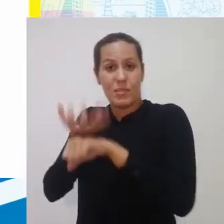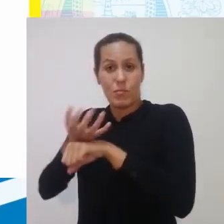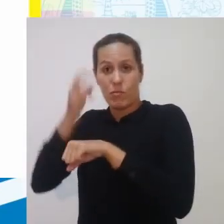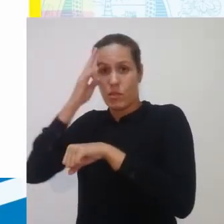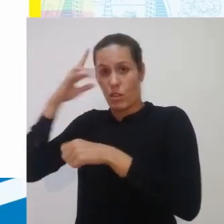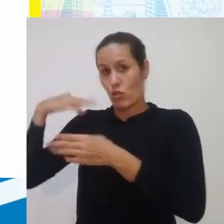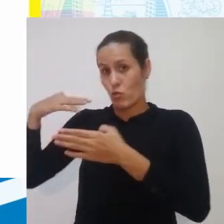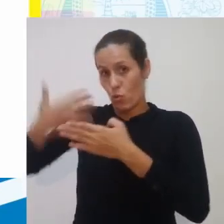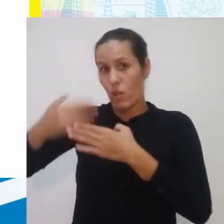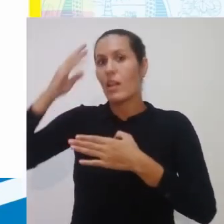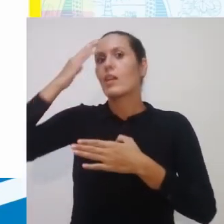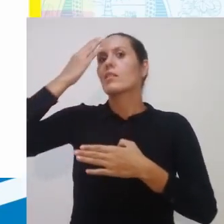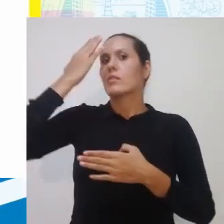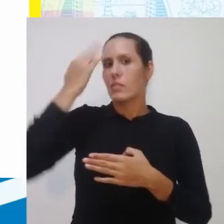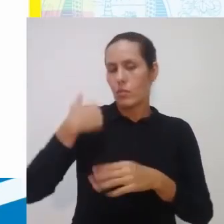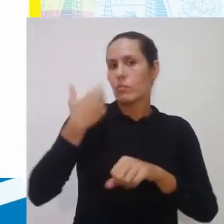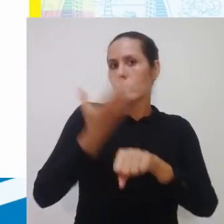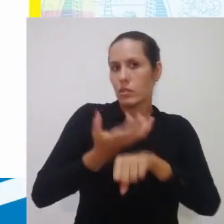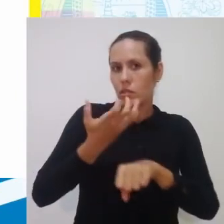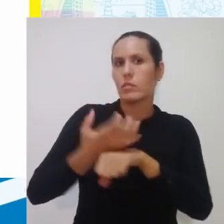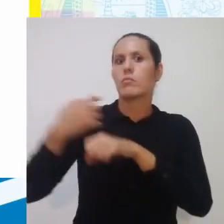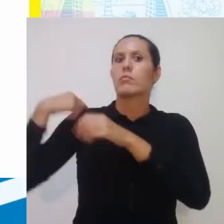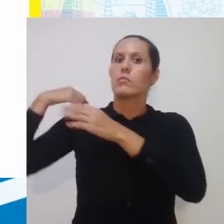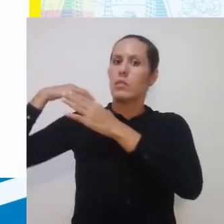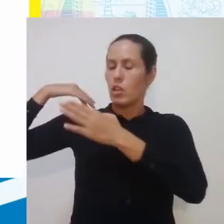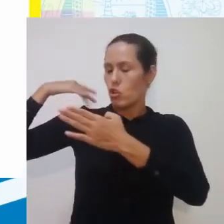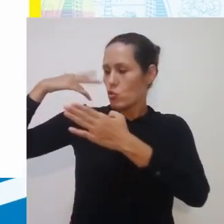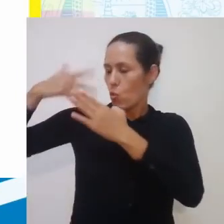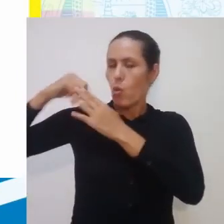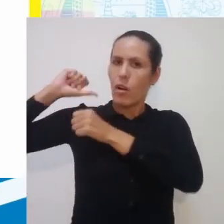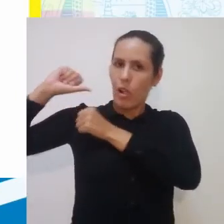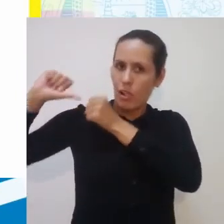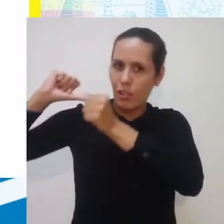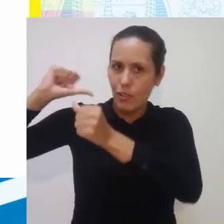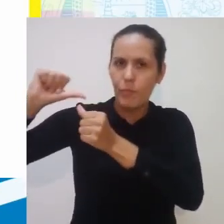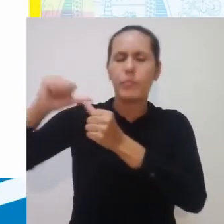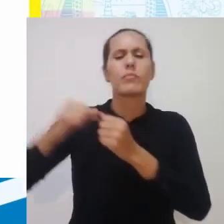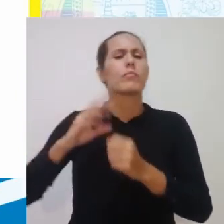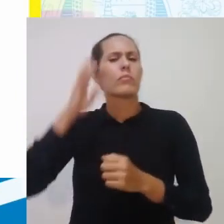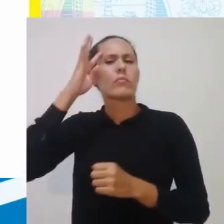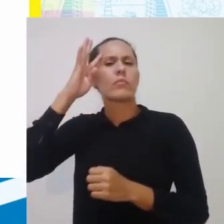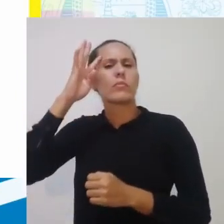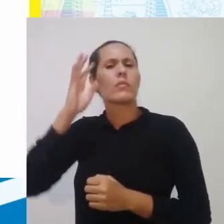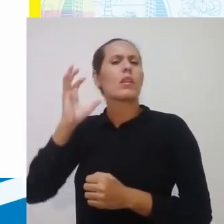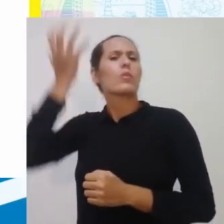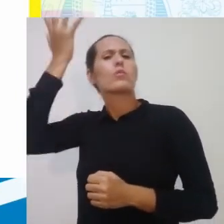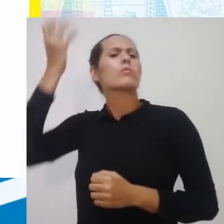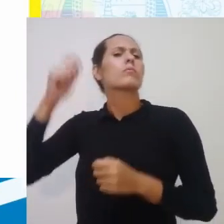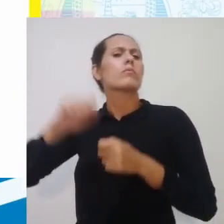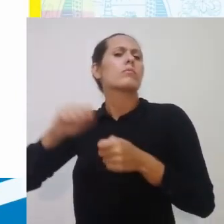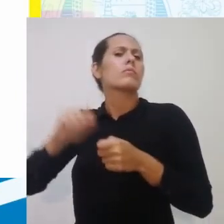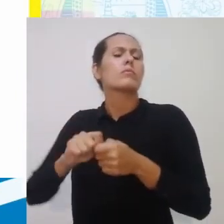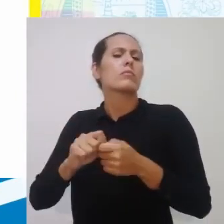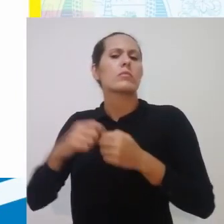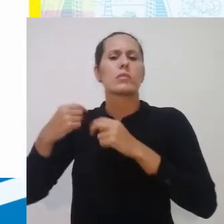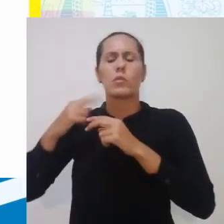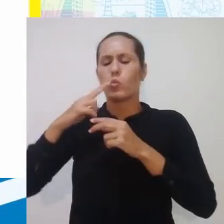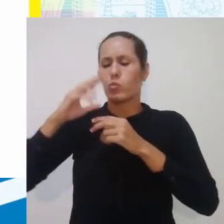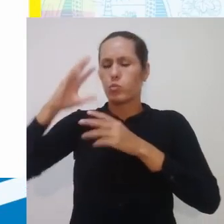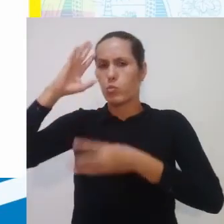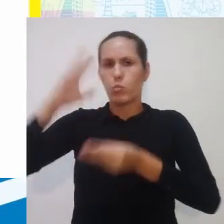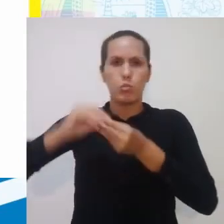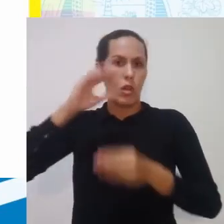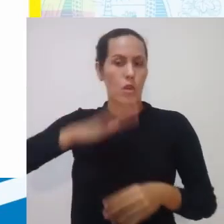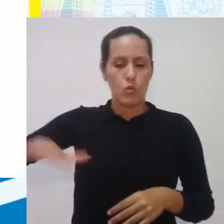História. E vocês sabem que história é imenso, tem muitas reviravoltas. E aí ela decidiu fazer um resumão do que foi a